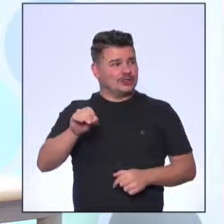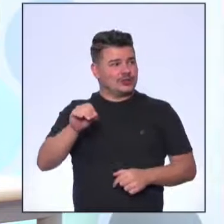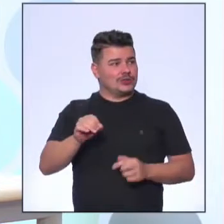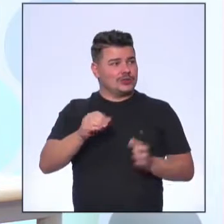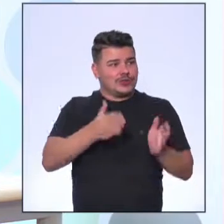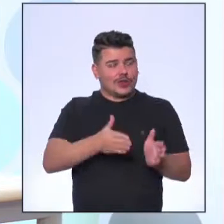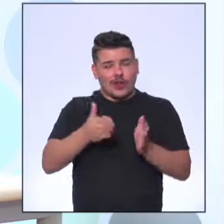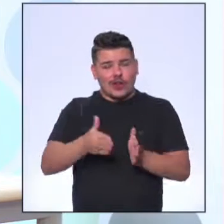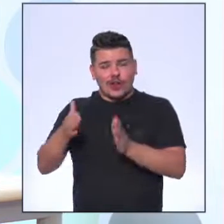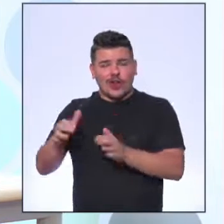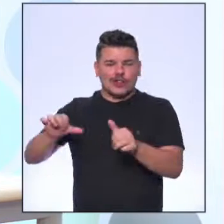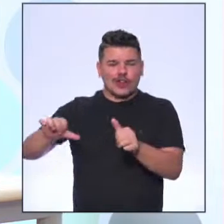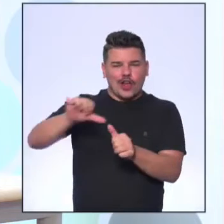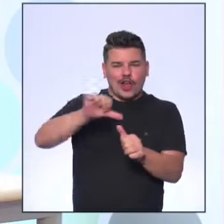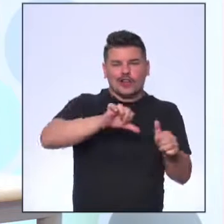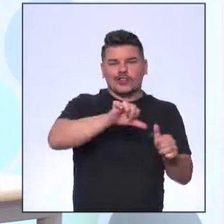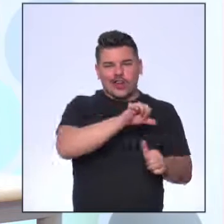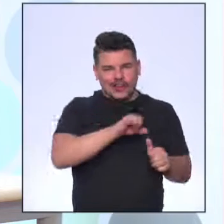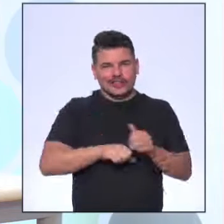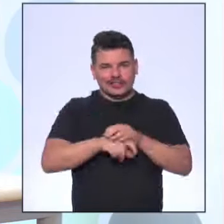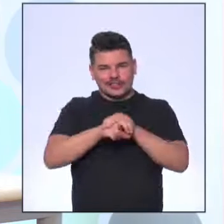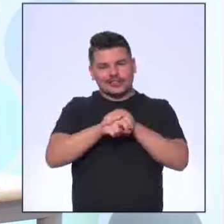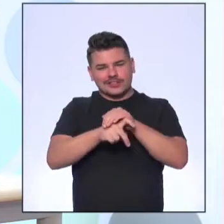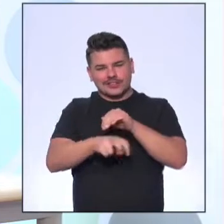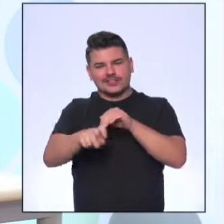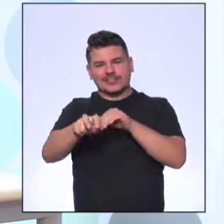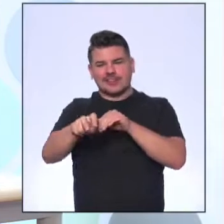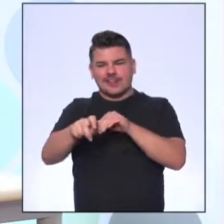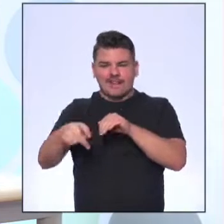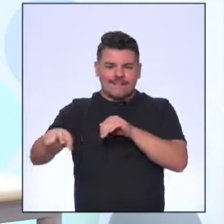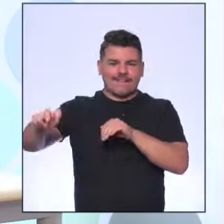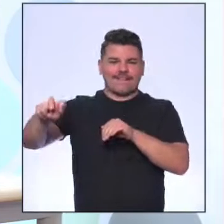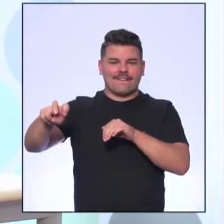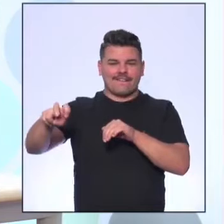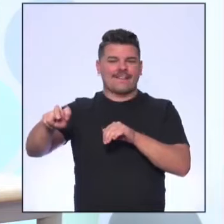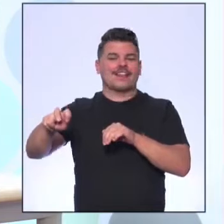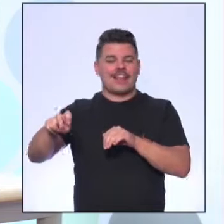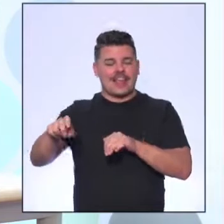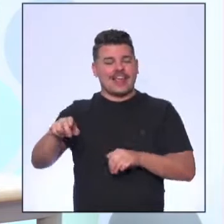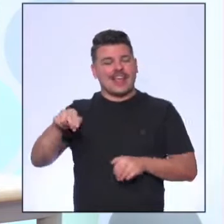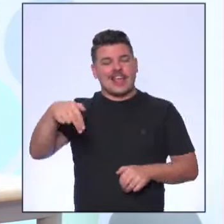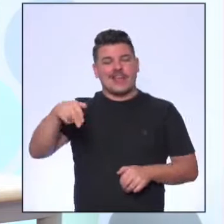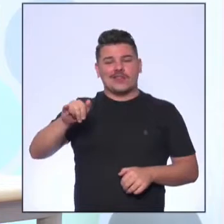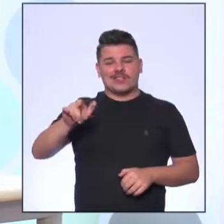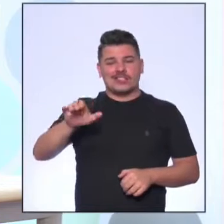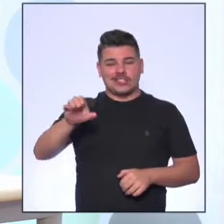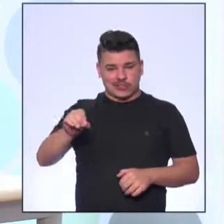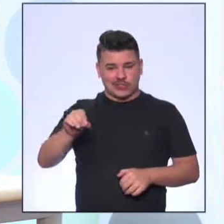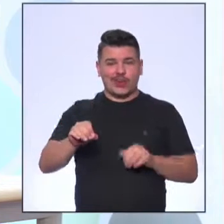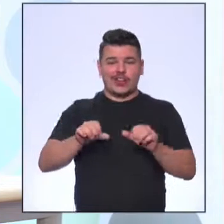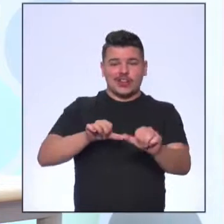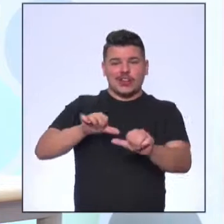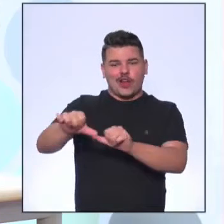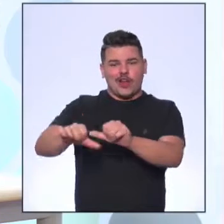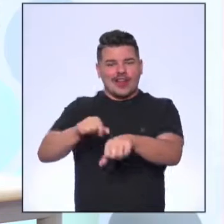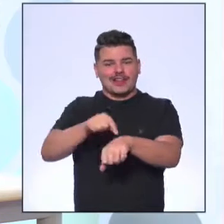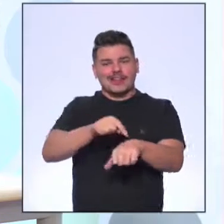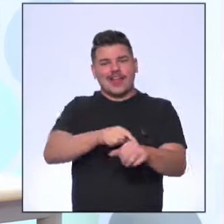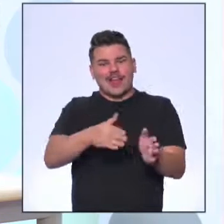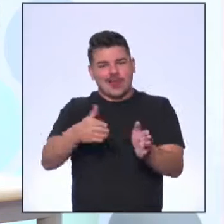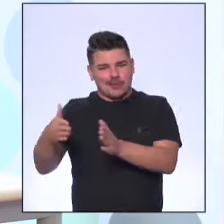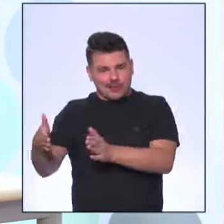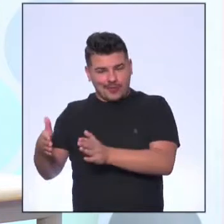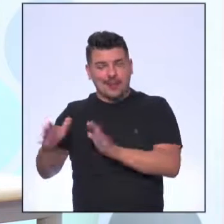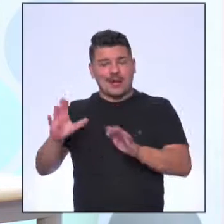em tempos é um nicho ecológico, um dos nichos ecológicos do ermitão. Tá? Mas a concha em